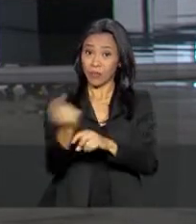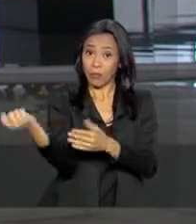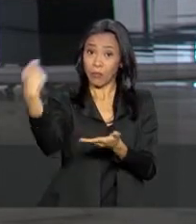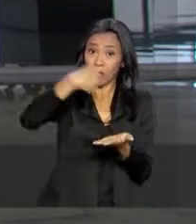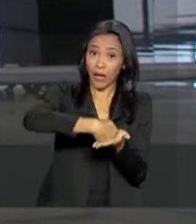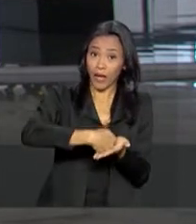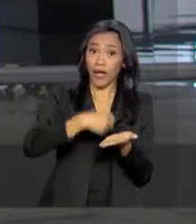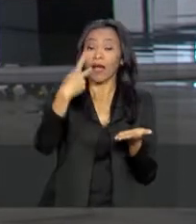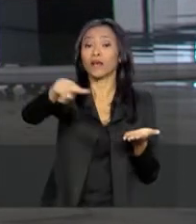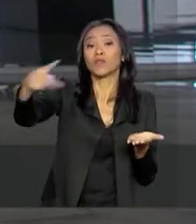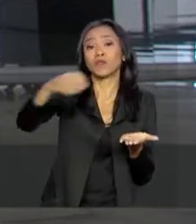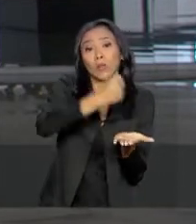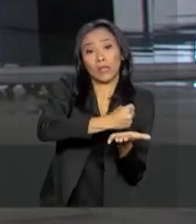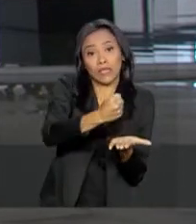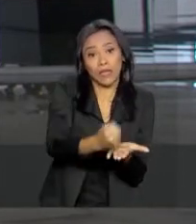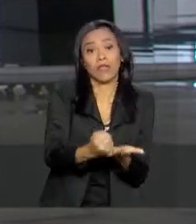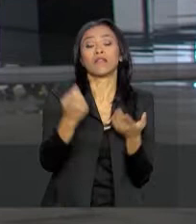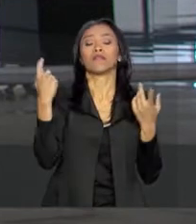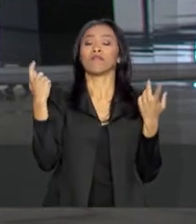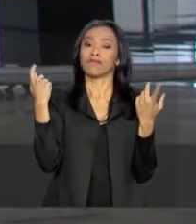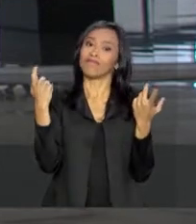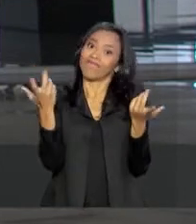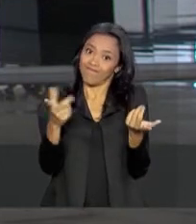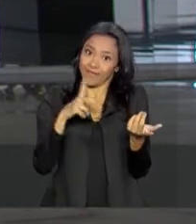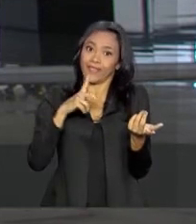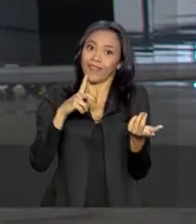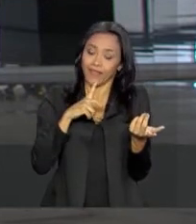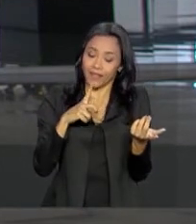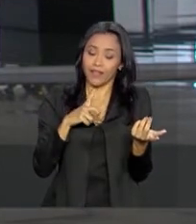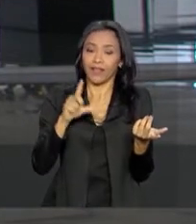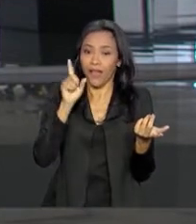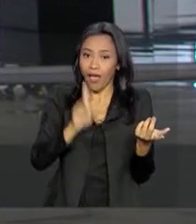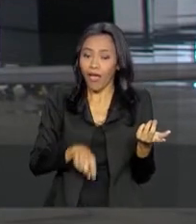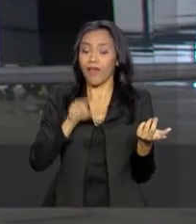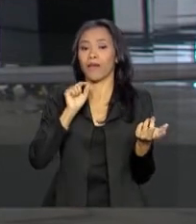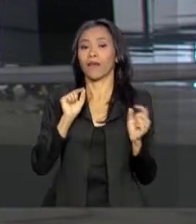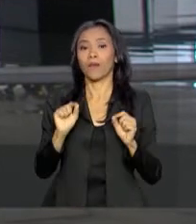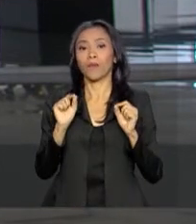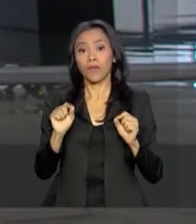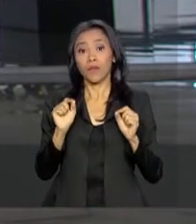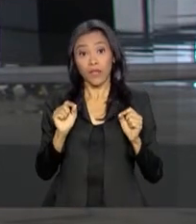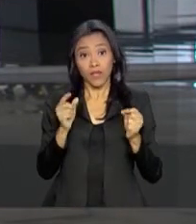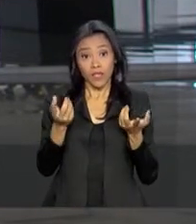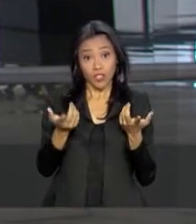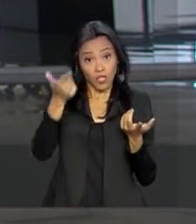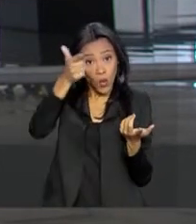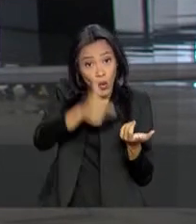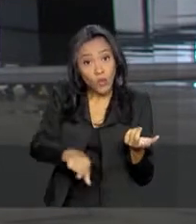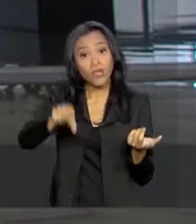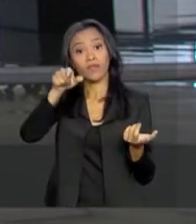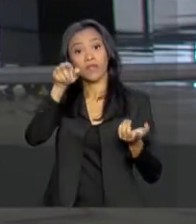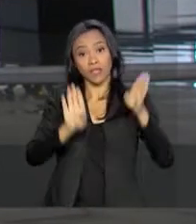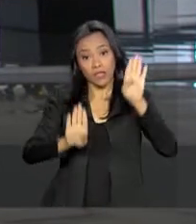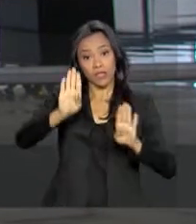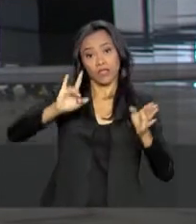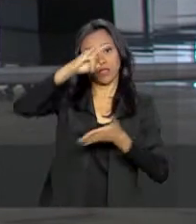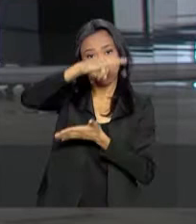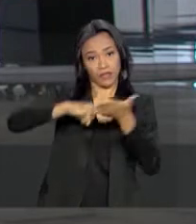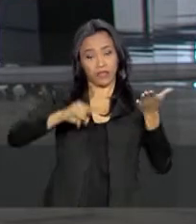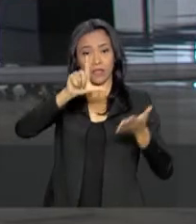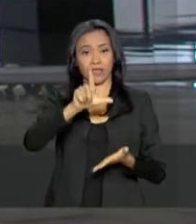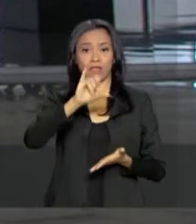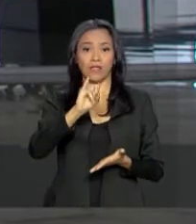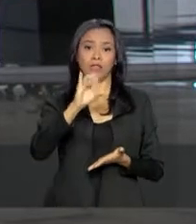contratuais tenham como alternativa esse processo de citação e é a expectativa